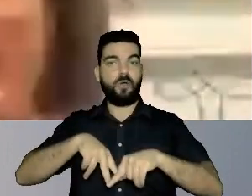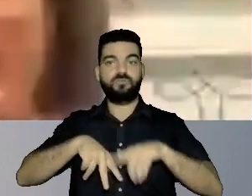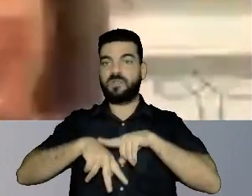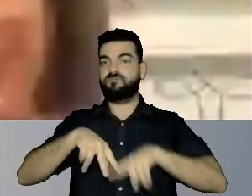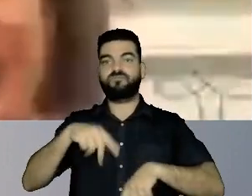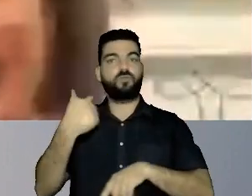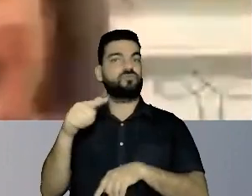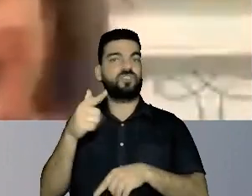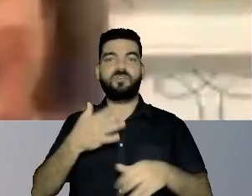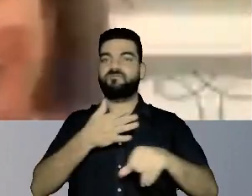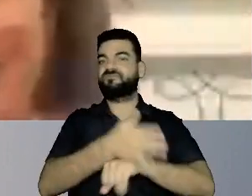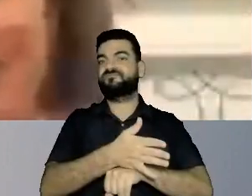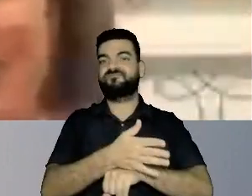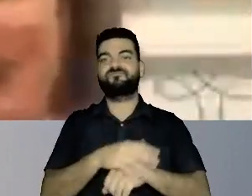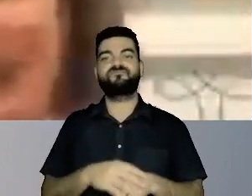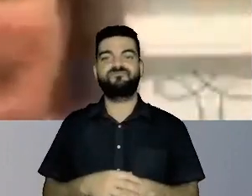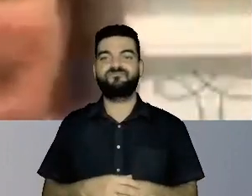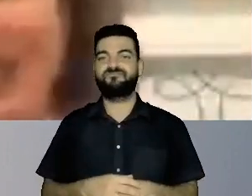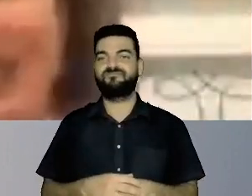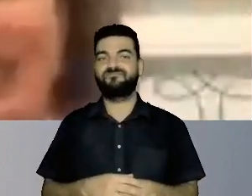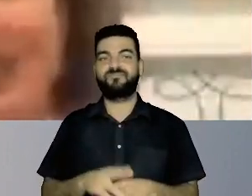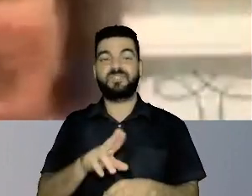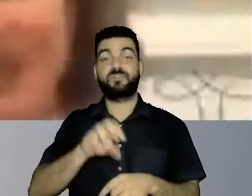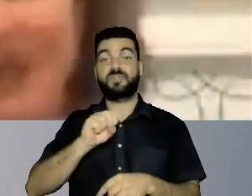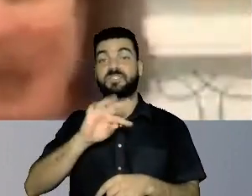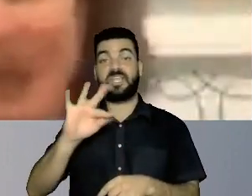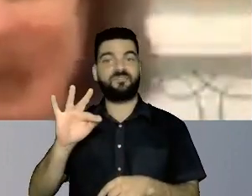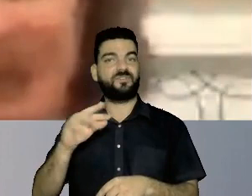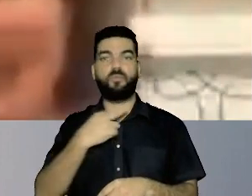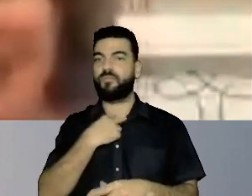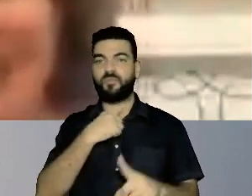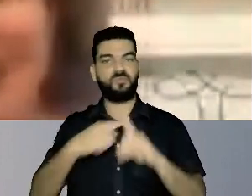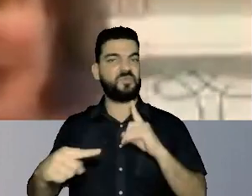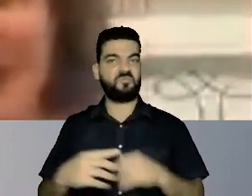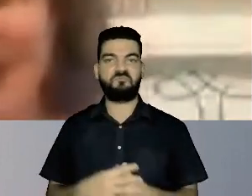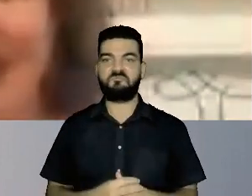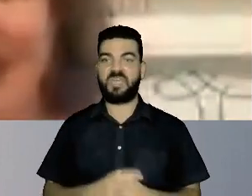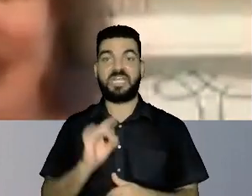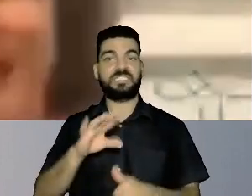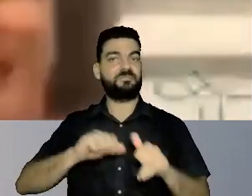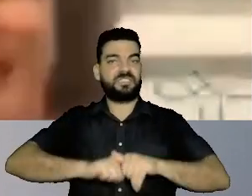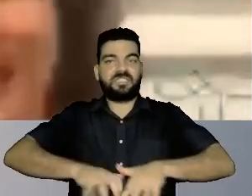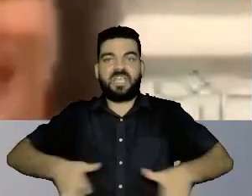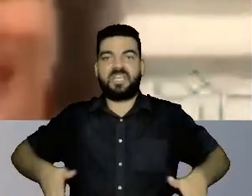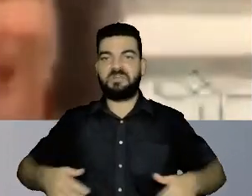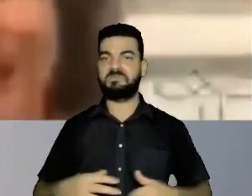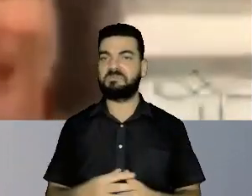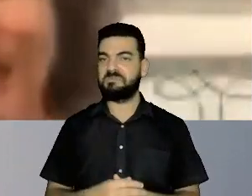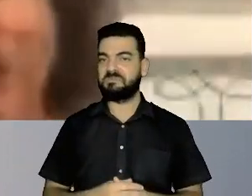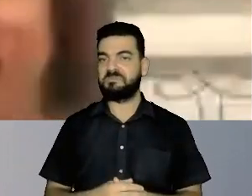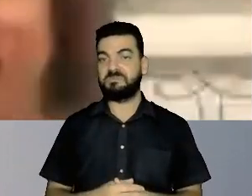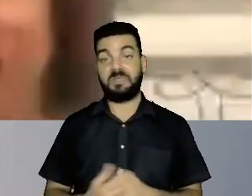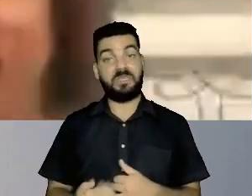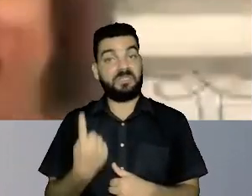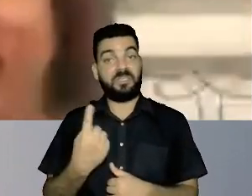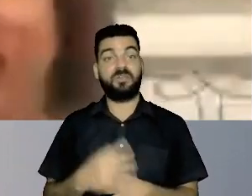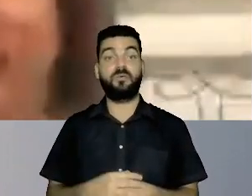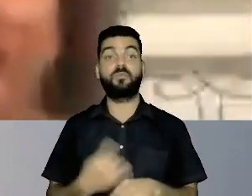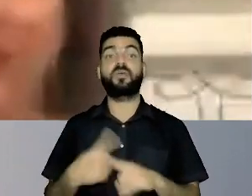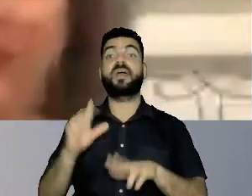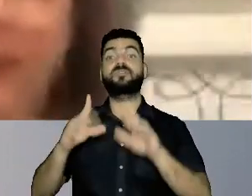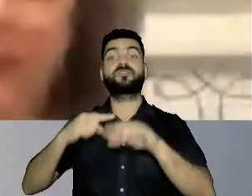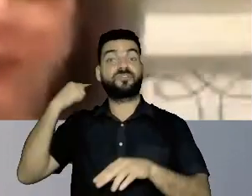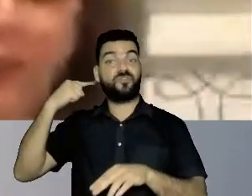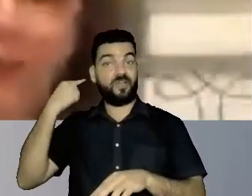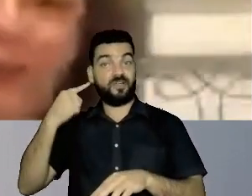hora, porque até 1997 as mulheres não podiam entrar de calças compridas, né, no plenário